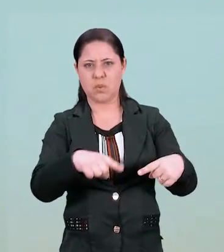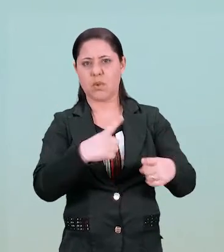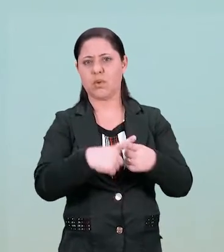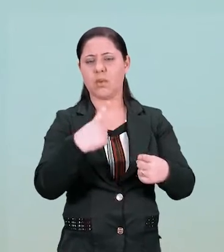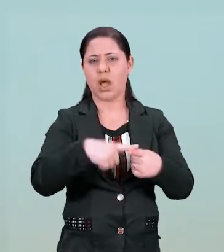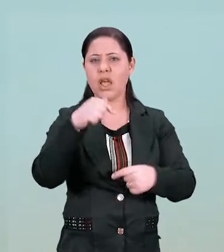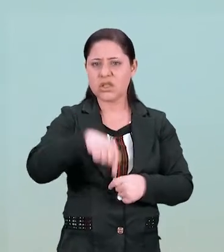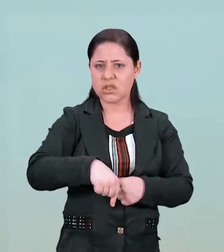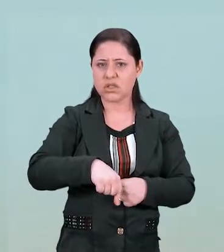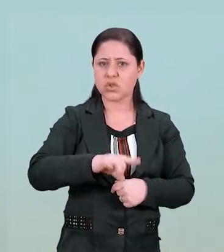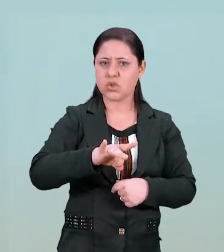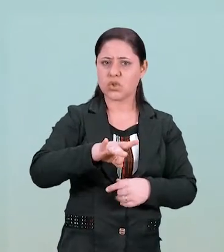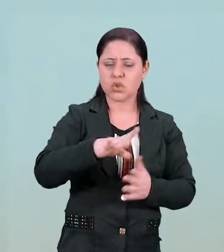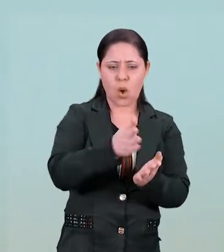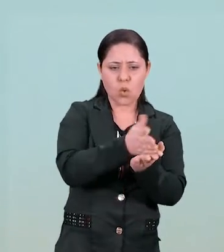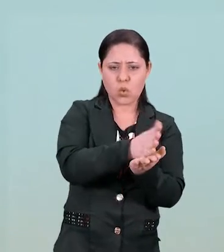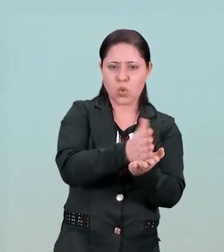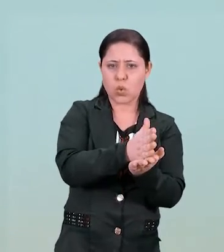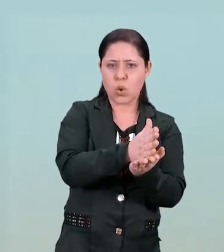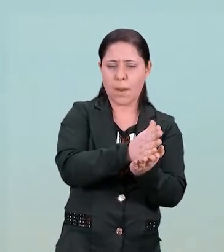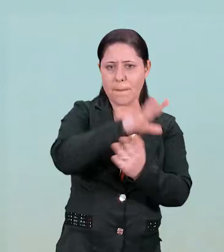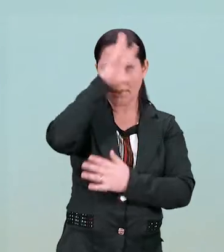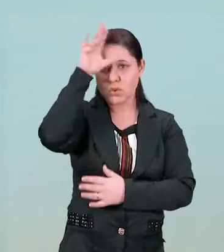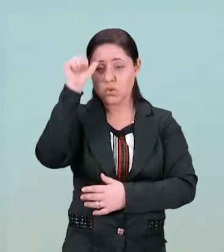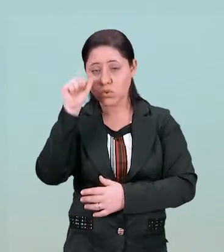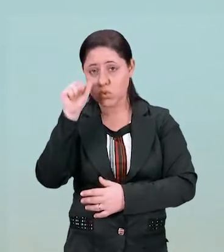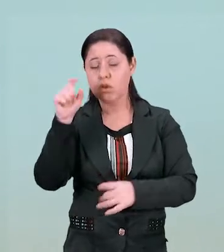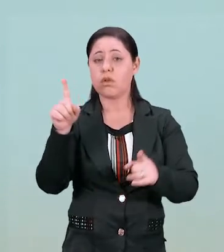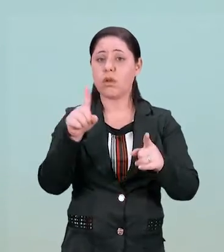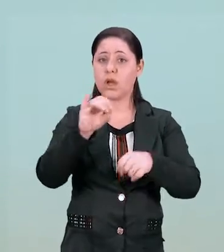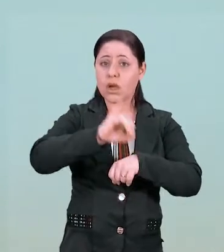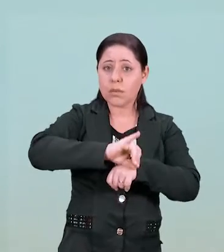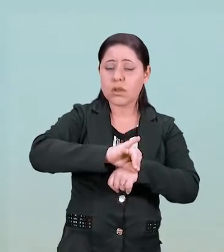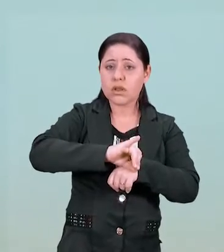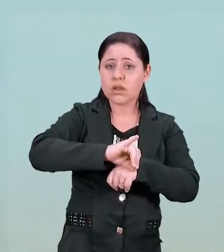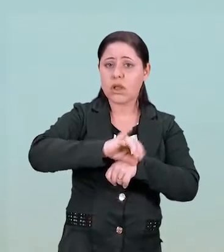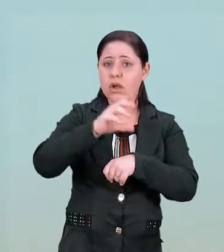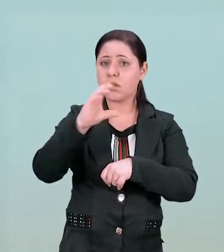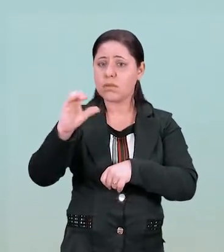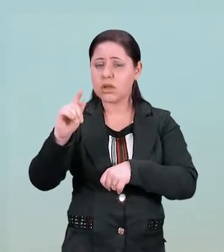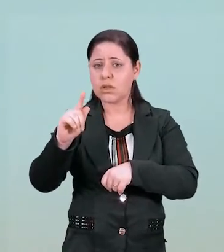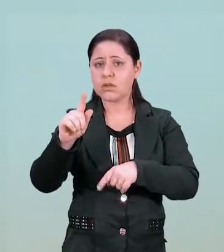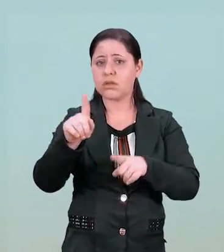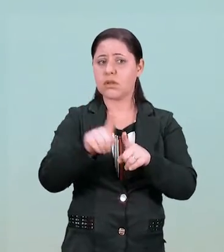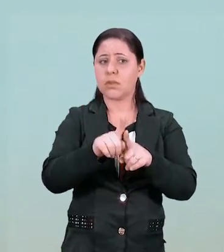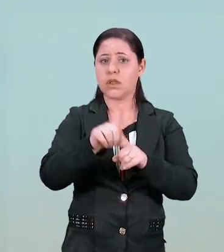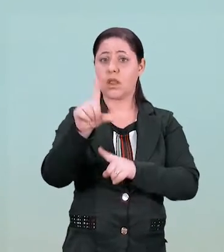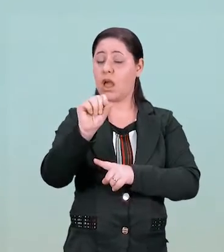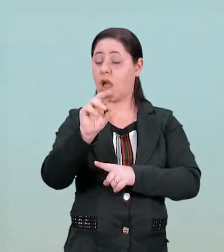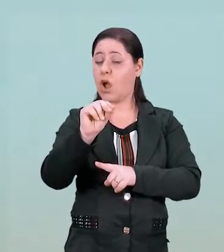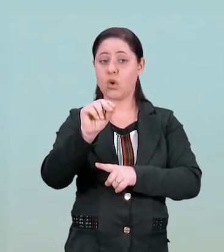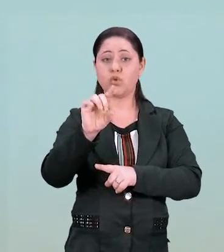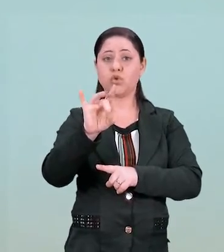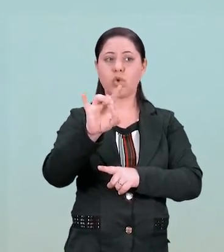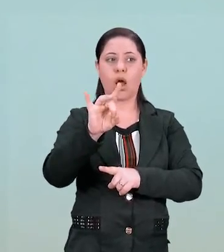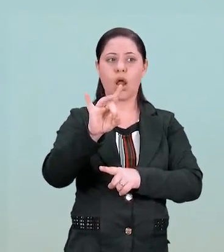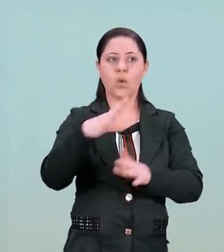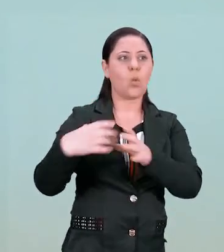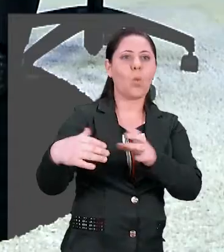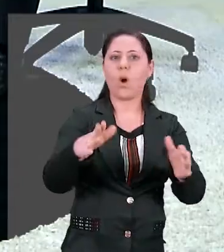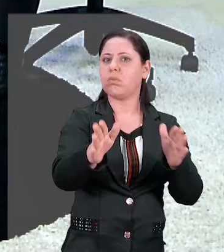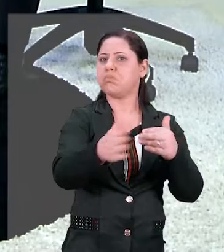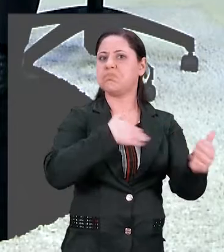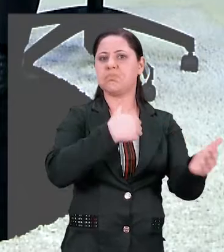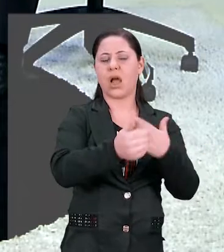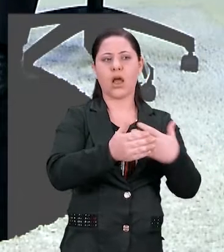na nossa fronteira, não só no Mato Grosso do Sul, não só na nossa capital, mas também no Grande Centro, onde o faccionado comanda a